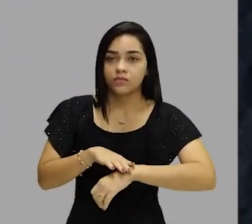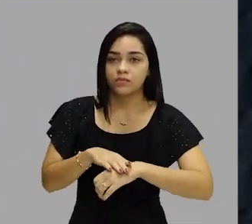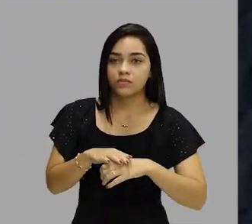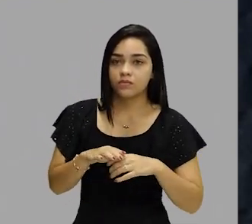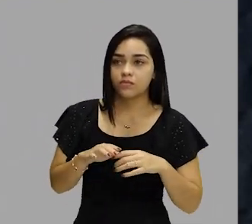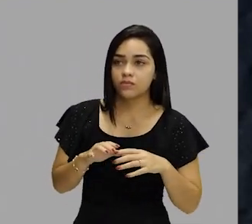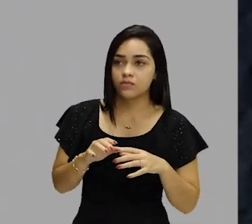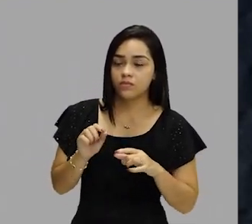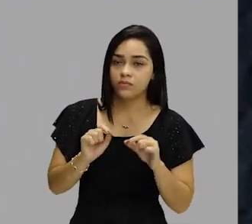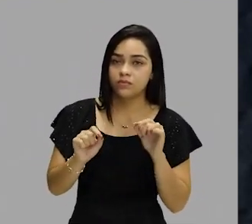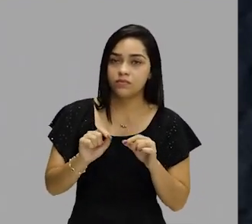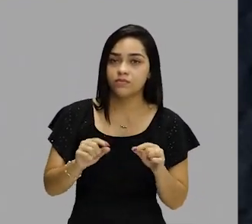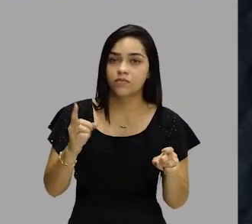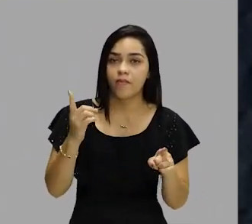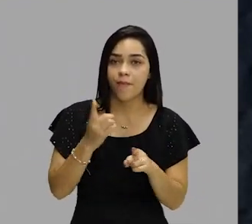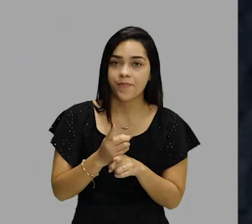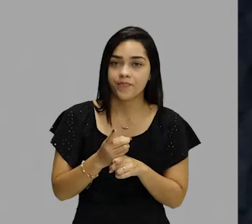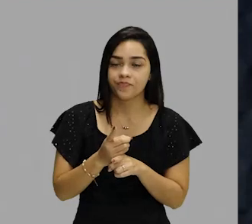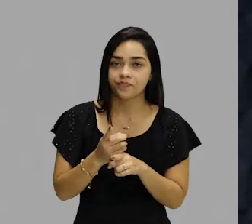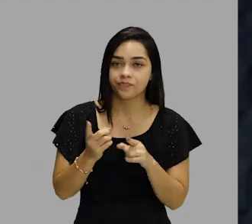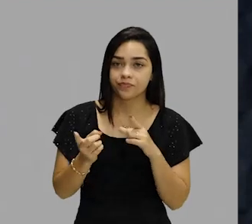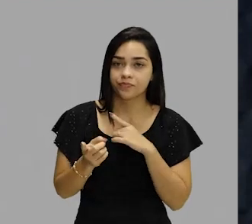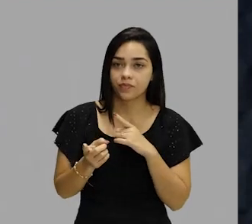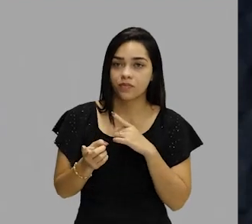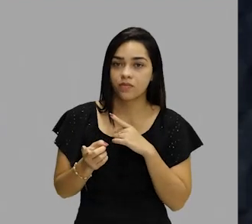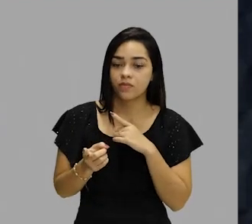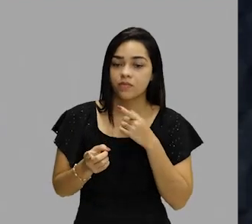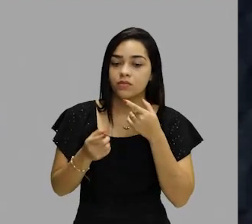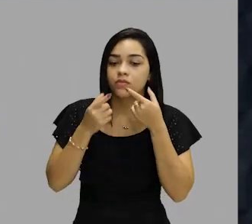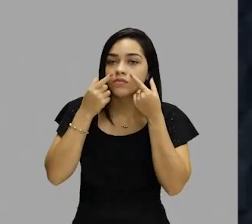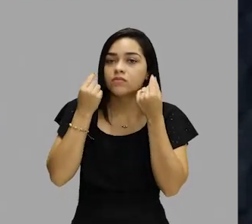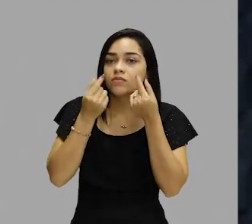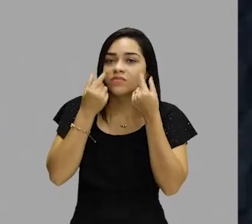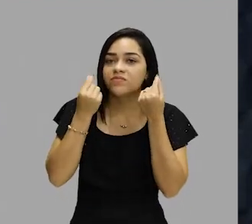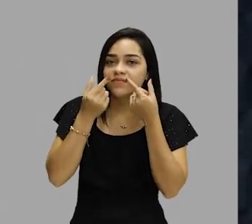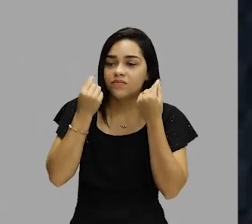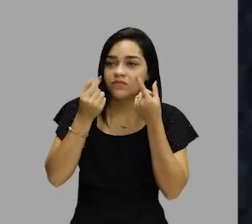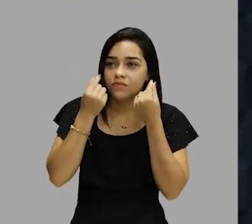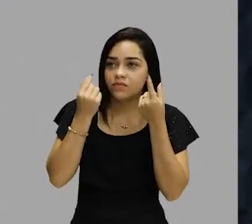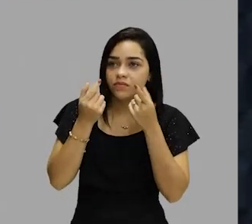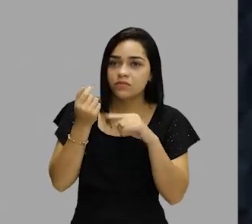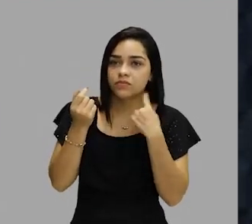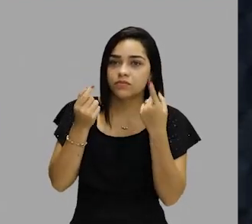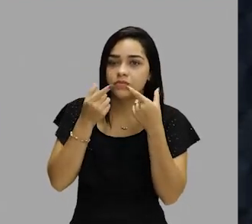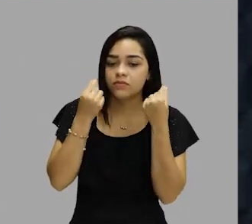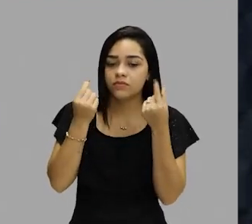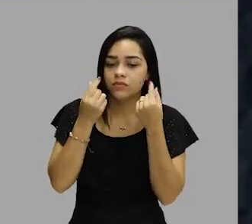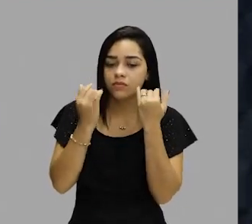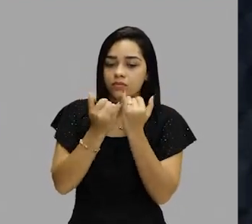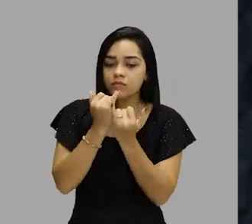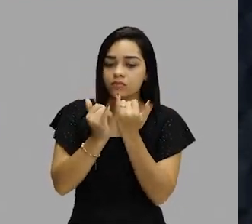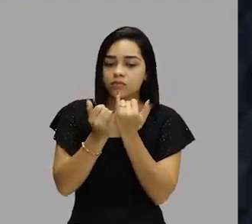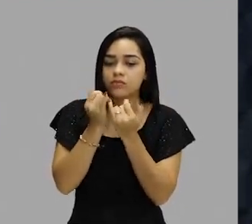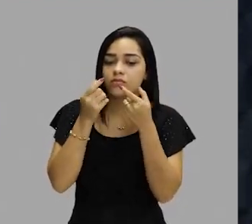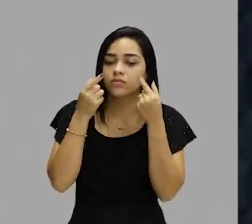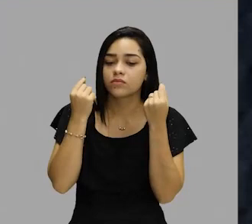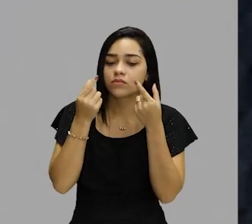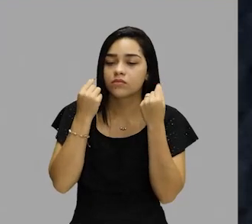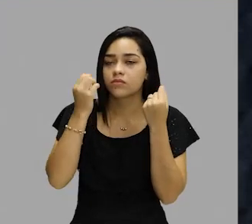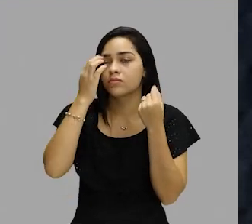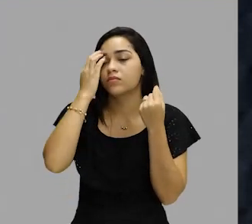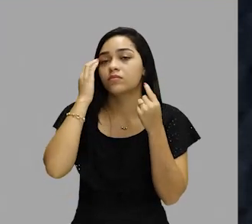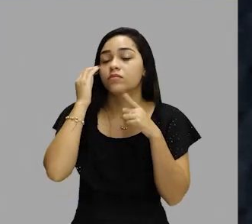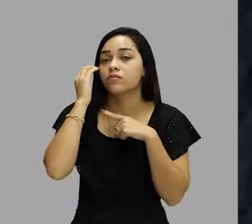os caçadores estavam encontrando bastante pele desse gato selvagem aqui, né? Na nossa linguagem, ele é como se fosse um gato selvagem. Se